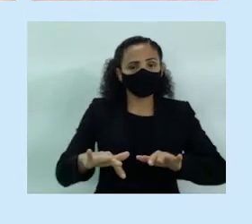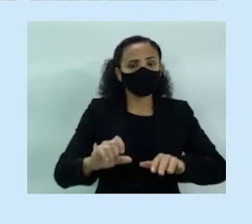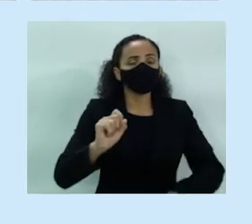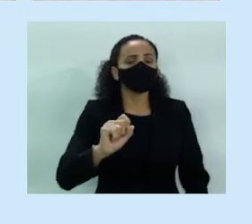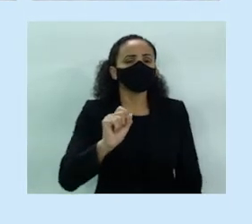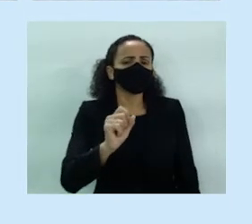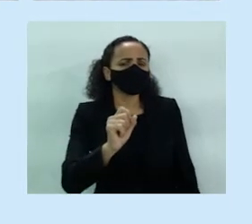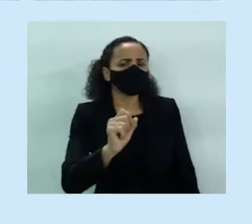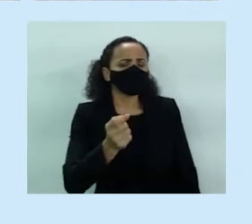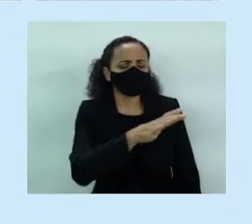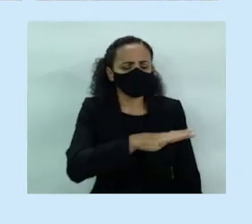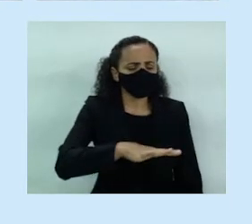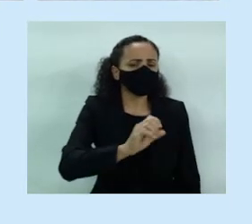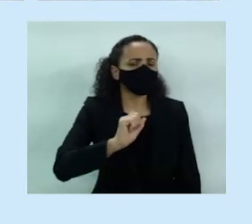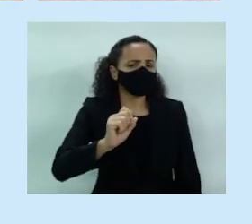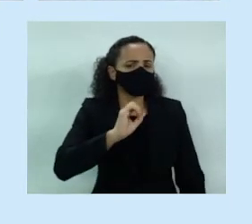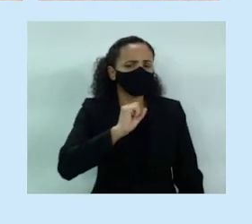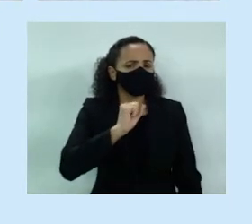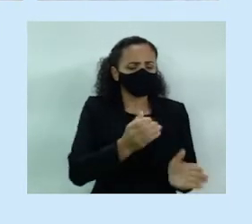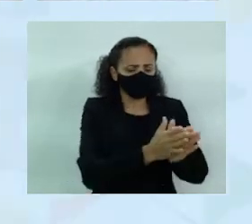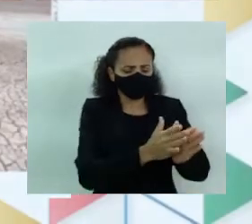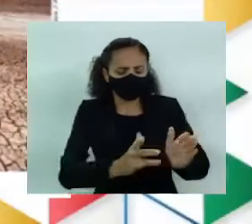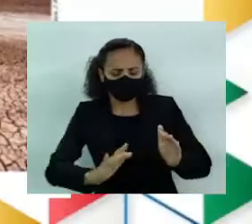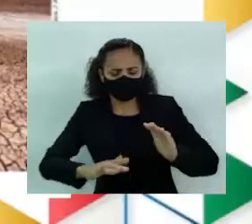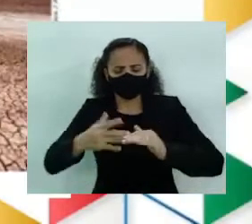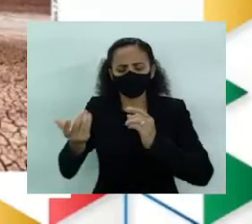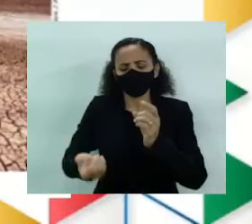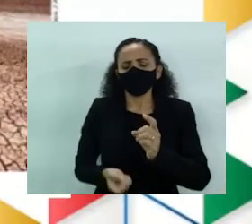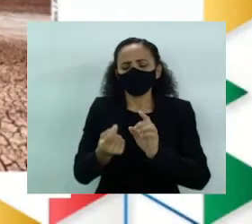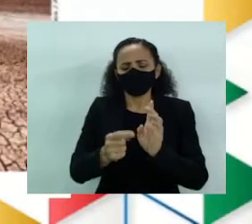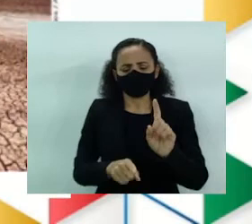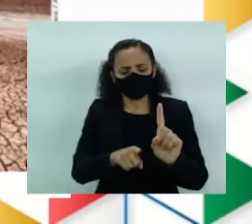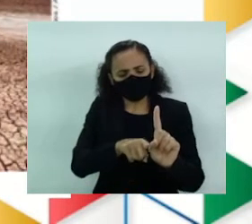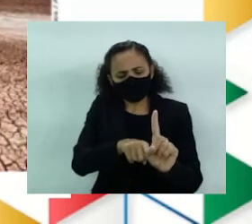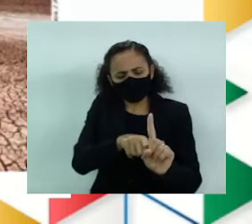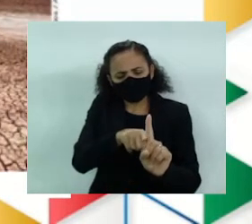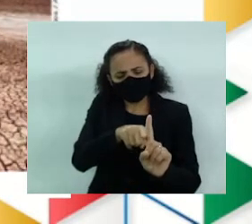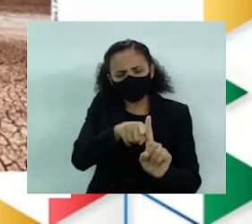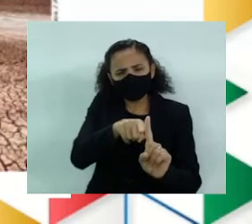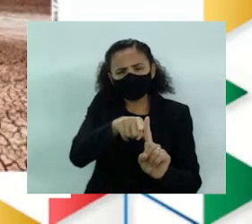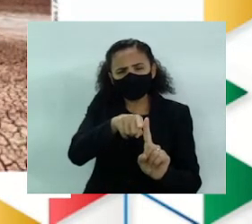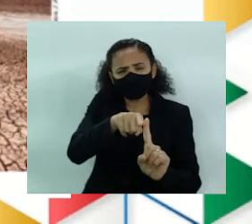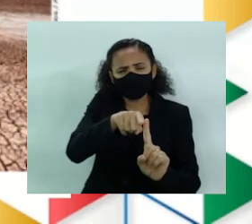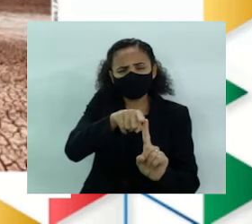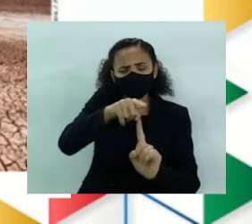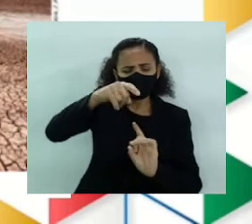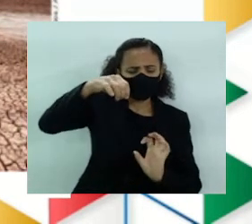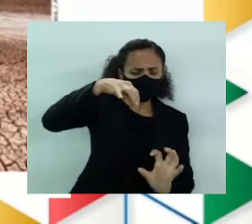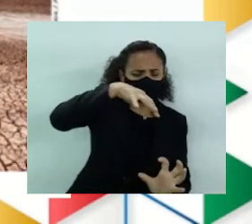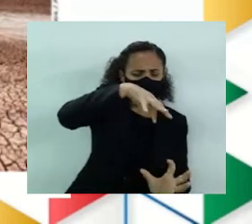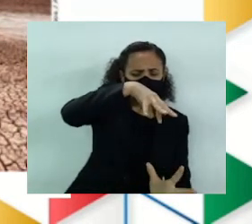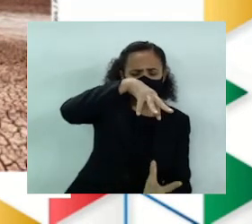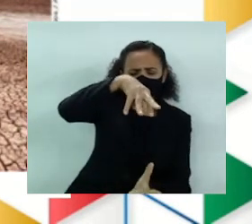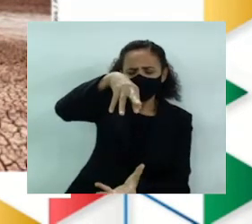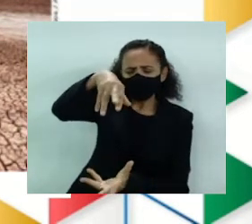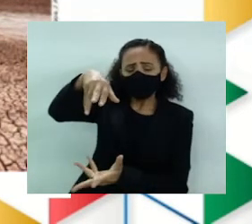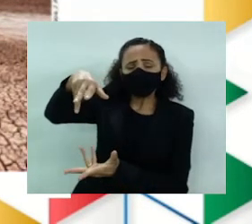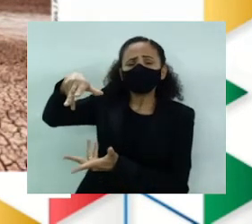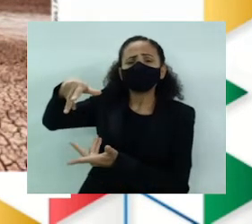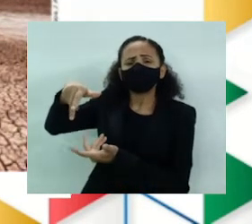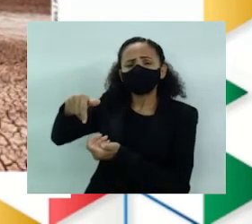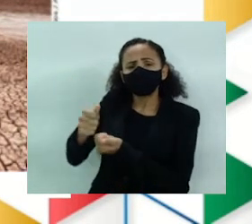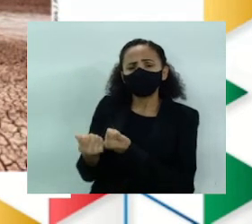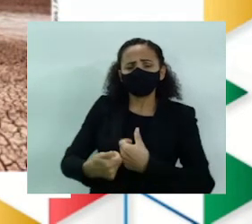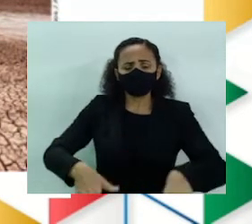é intensificado nos últimos anos com o aquecimento global. A seca tornou-se um problema enfrentado por muitos